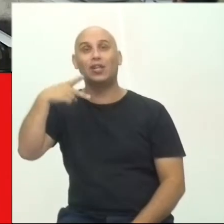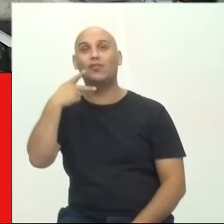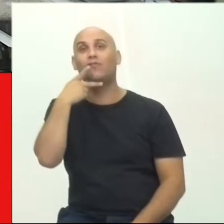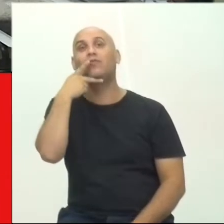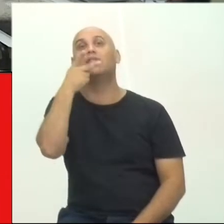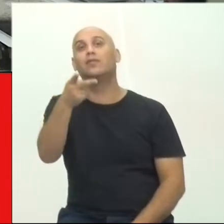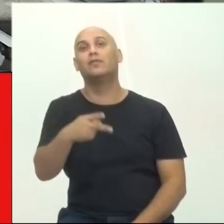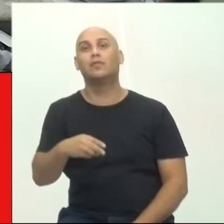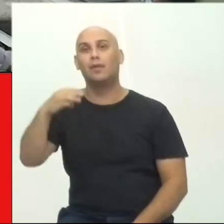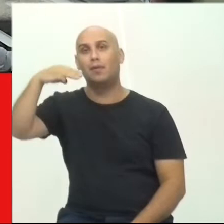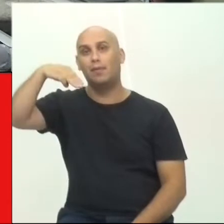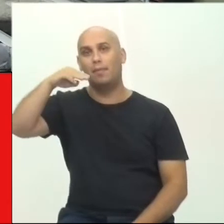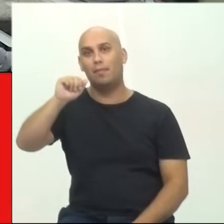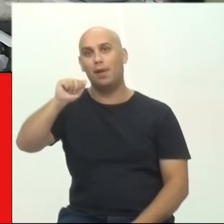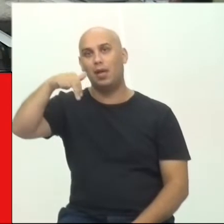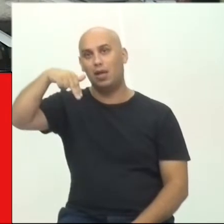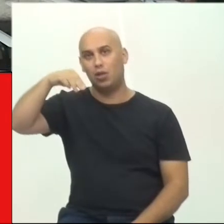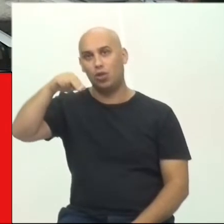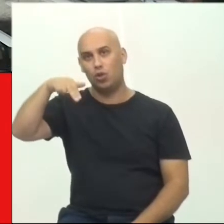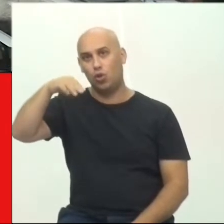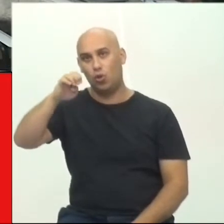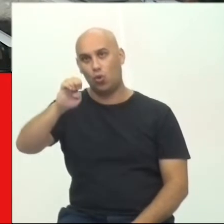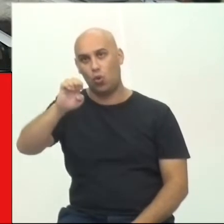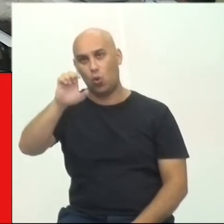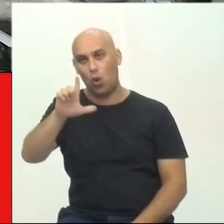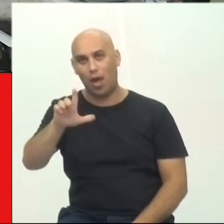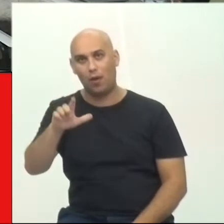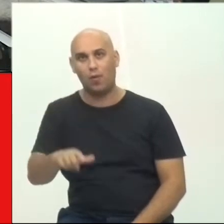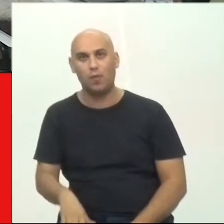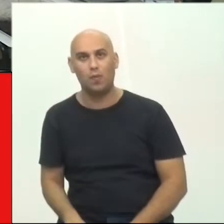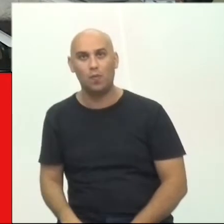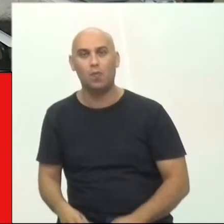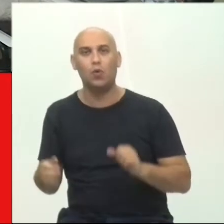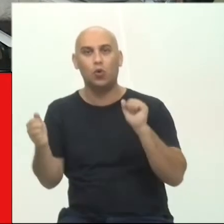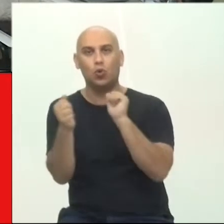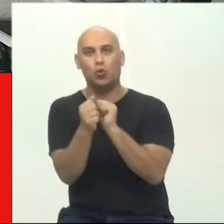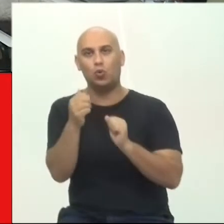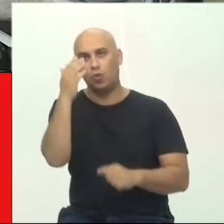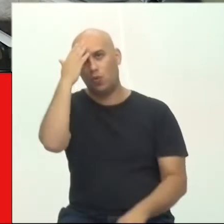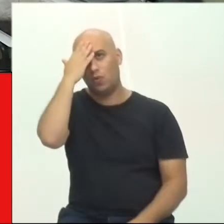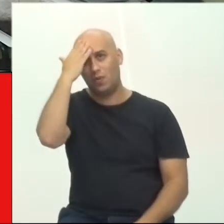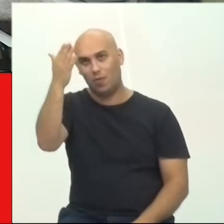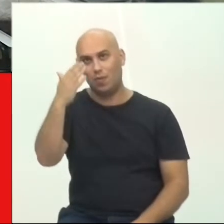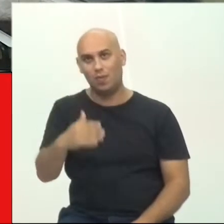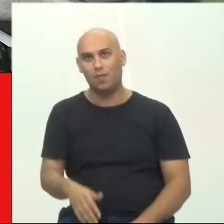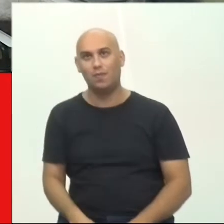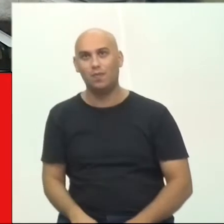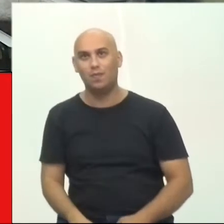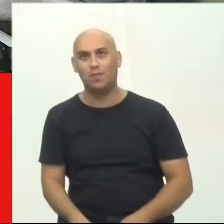Vereador Manuel? Obrigado, Amaral, por estar conosco aí hoje também. Eu não...